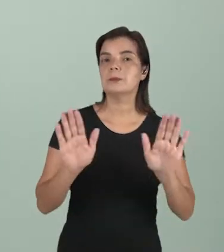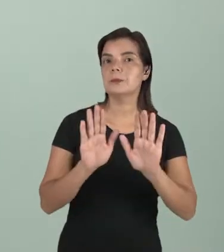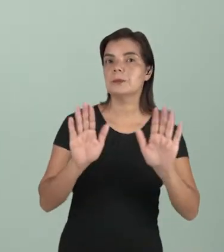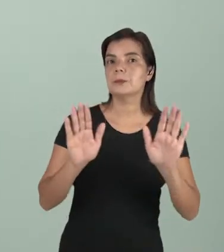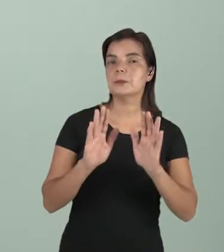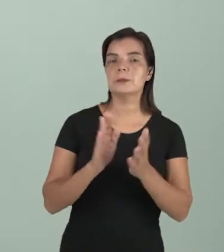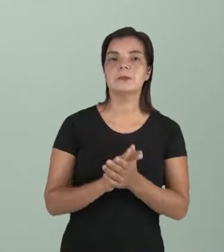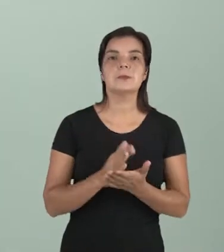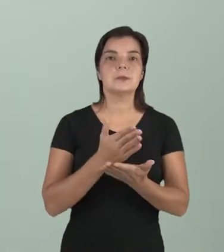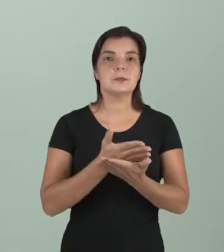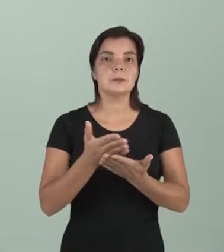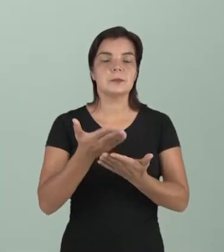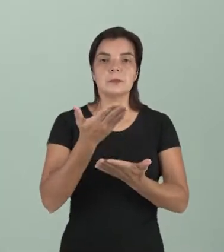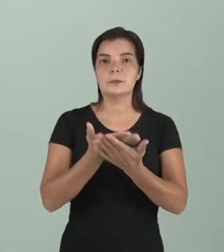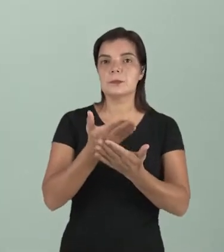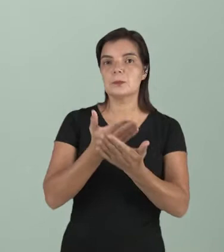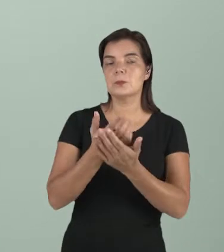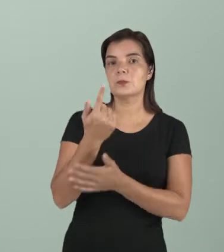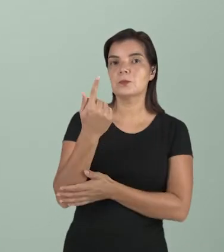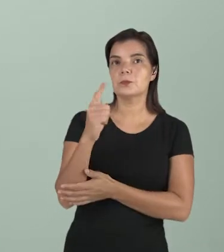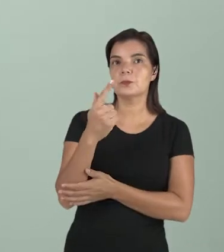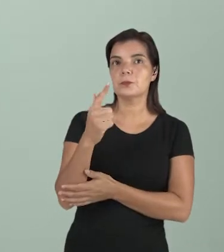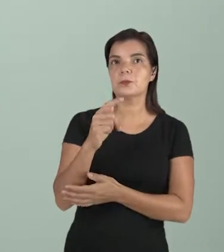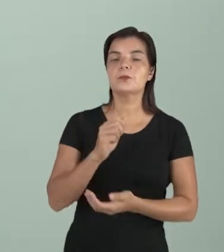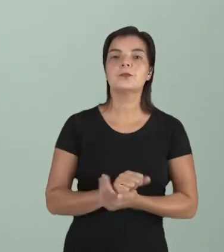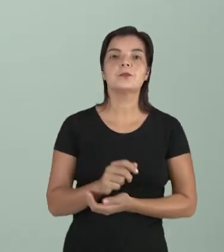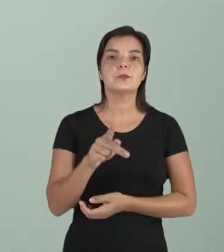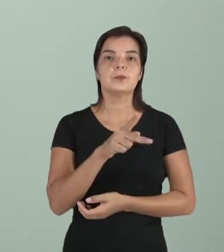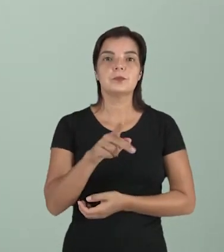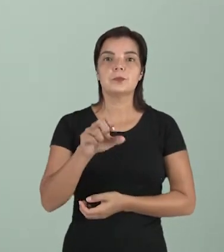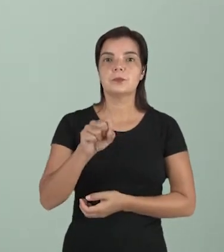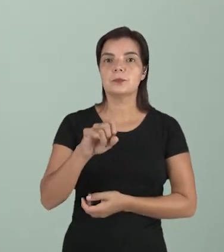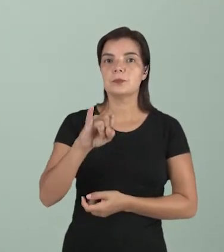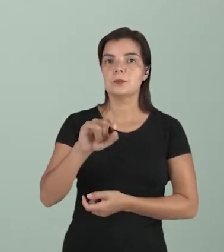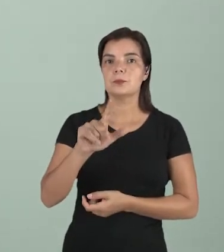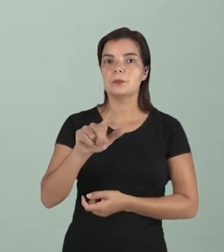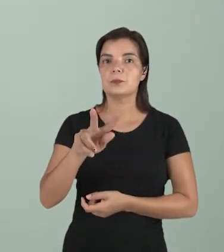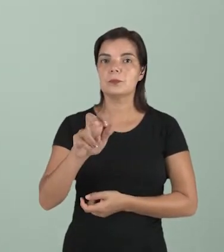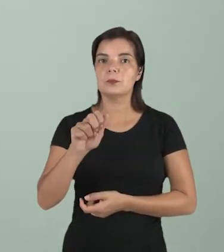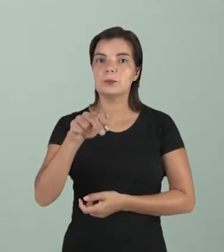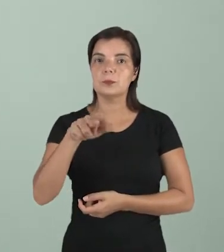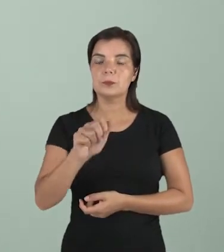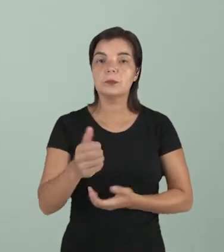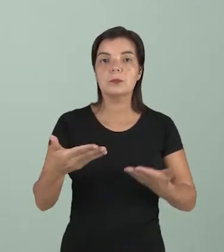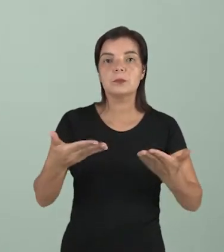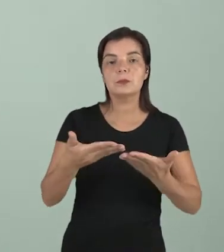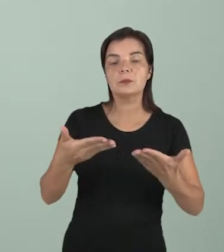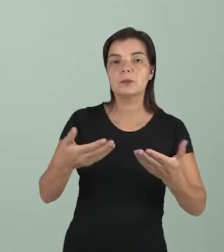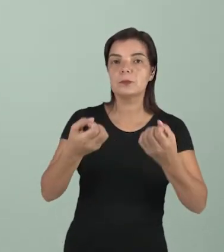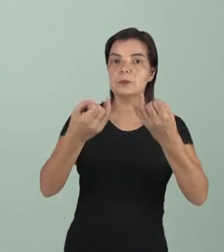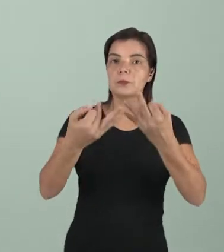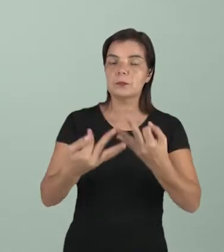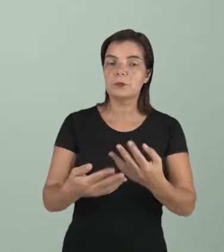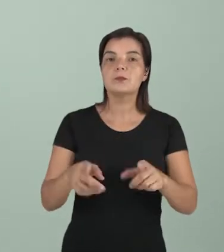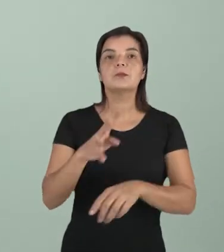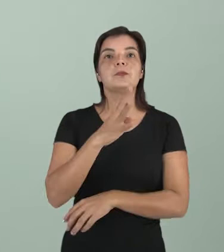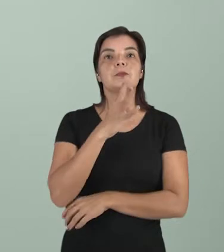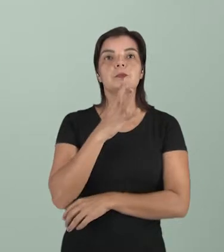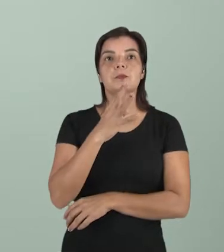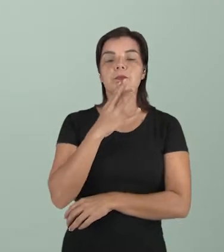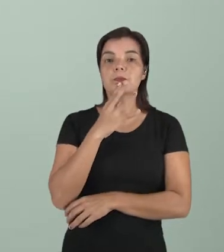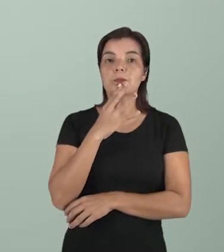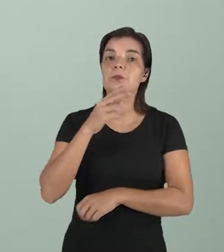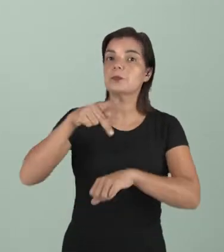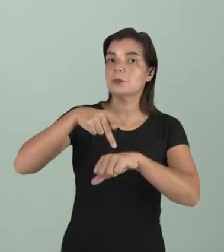Olá pessoal, vamos iniciar mais uma aula de Geografia. Eu sou a professora Silvana e hoje nós vamos falar sobre o reconhecimento